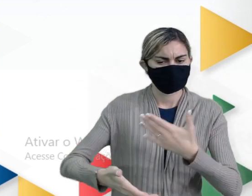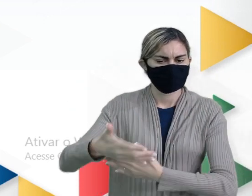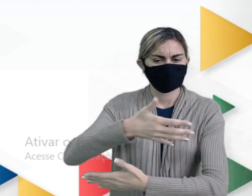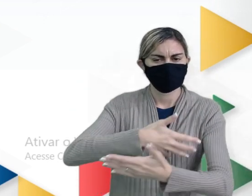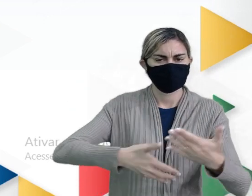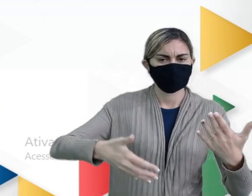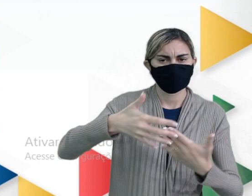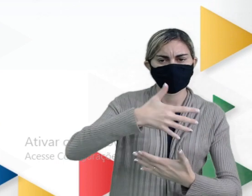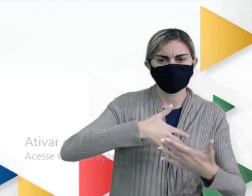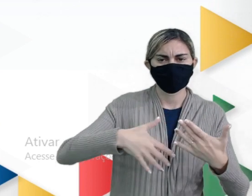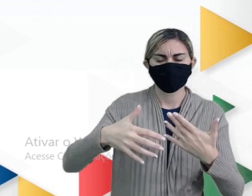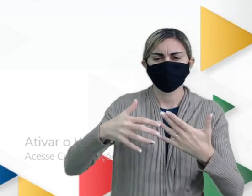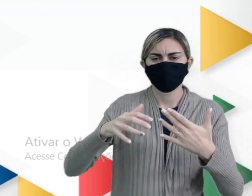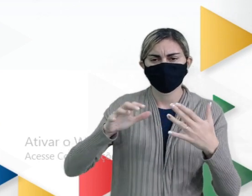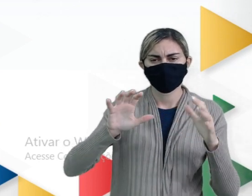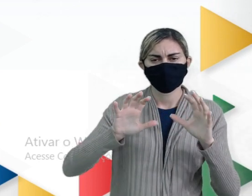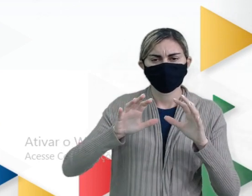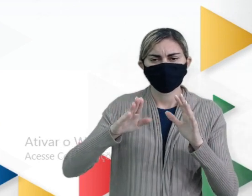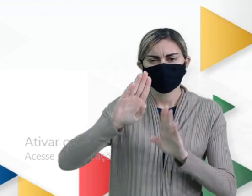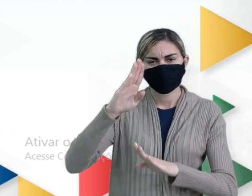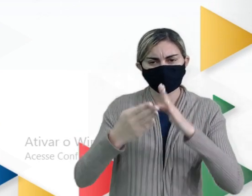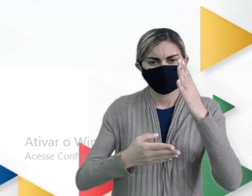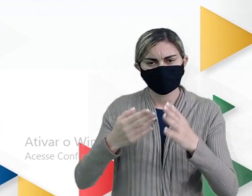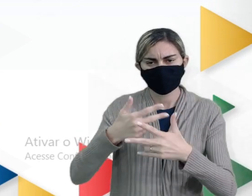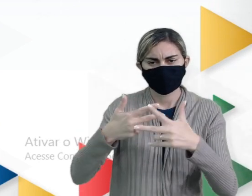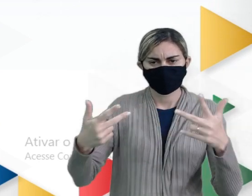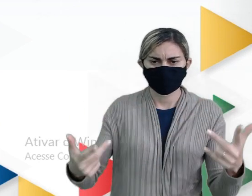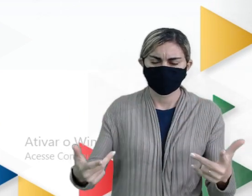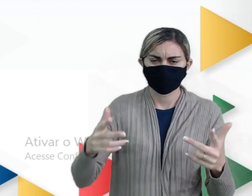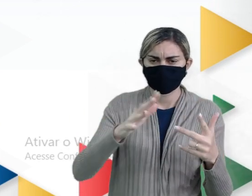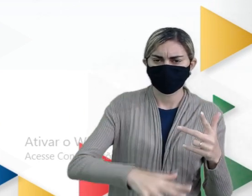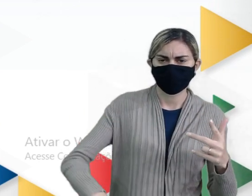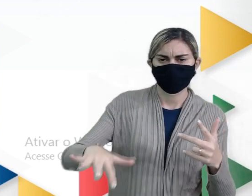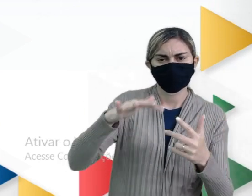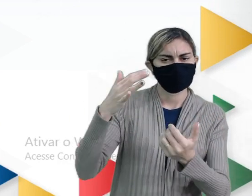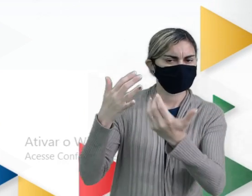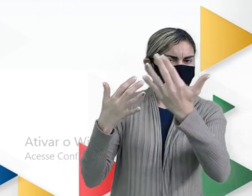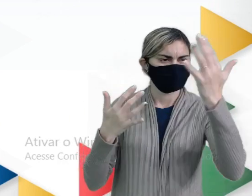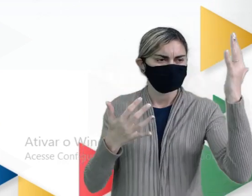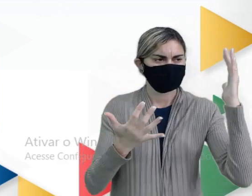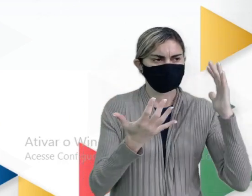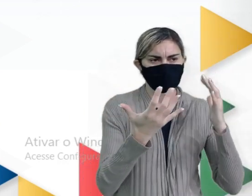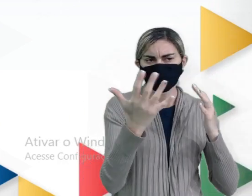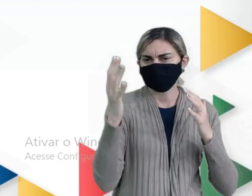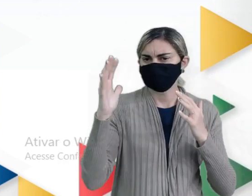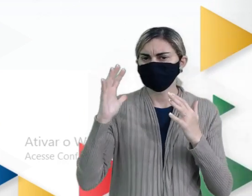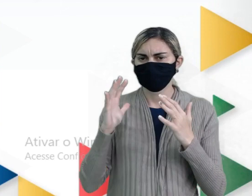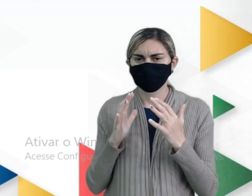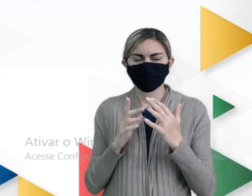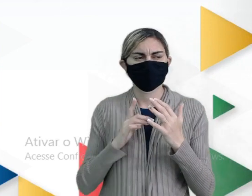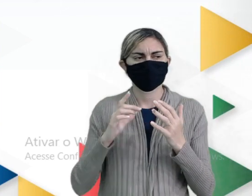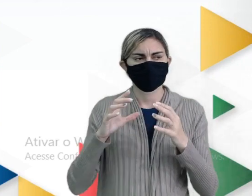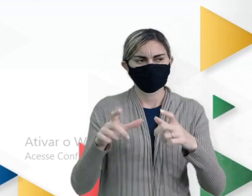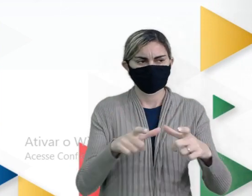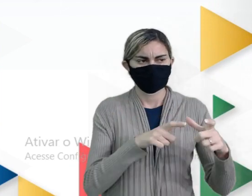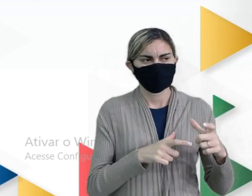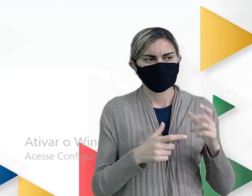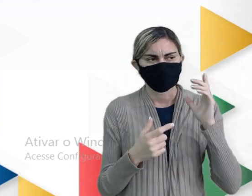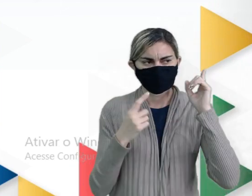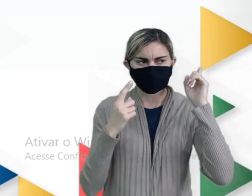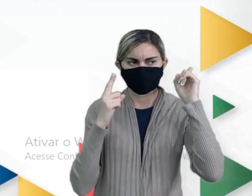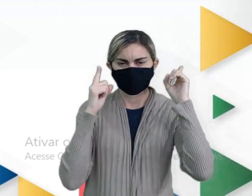interação das comunidades biológicas com o meio ambiente. E esses ecossistemas, eles podem